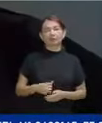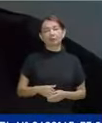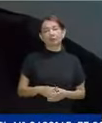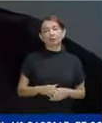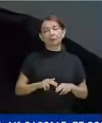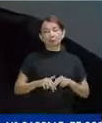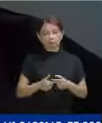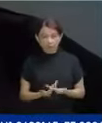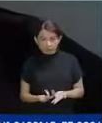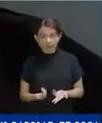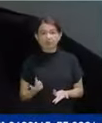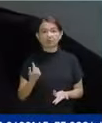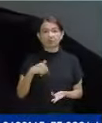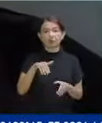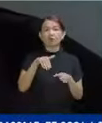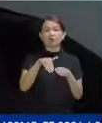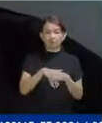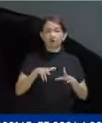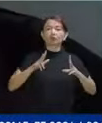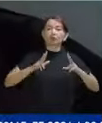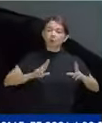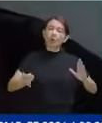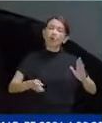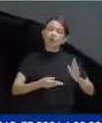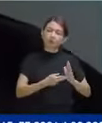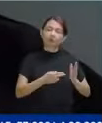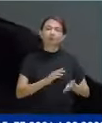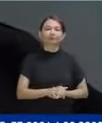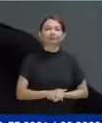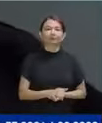da ação, e é como eu também voto.